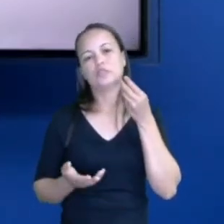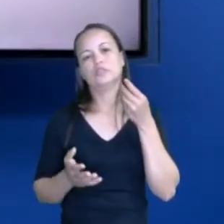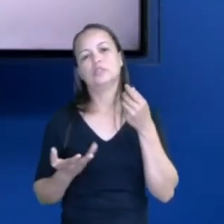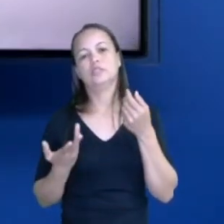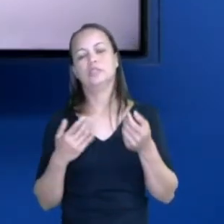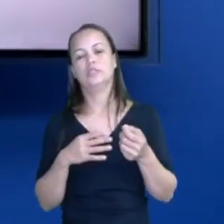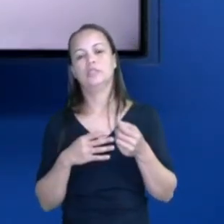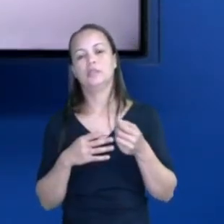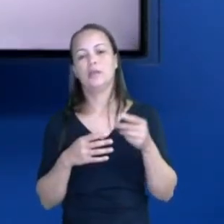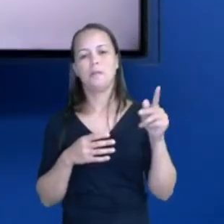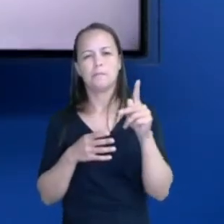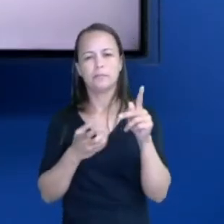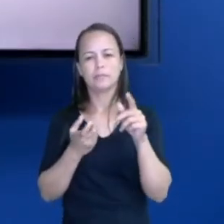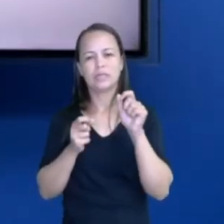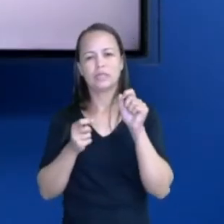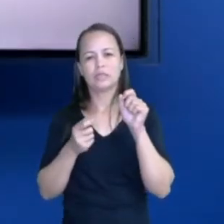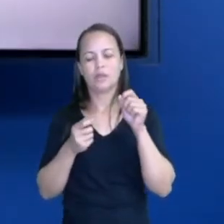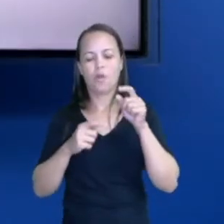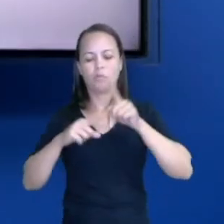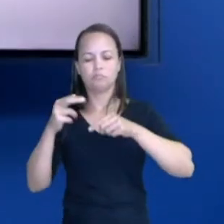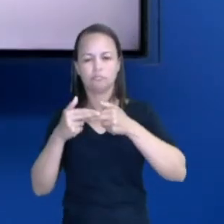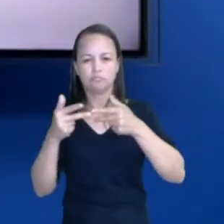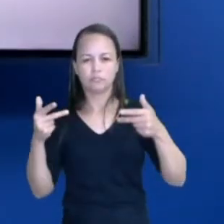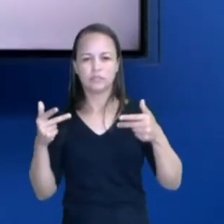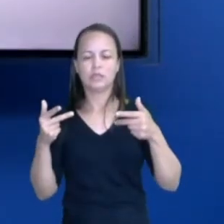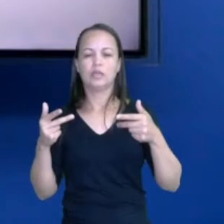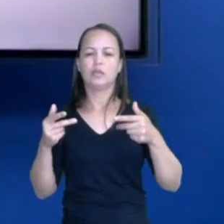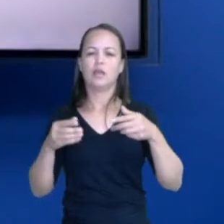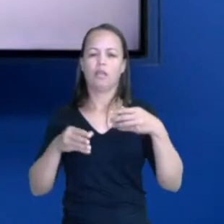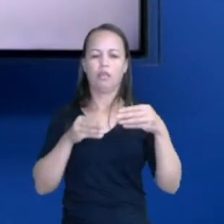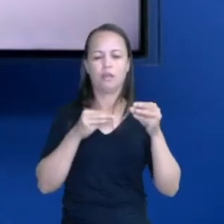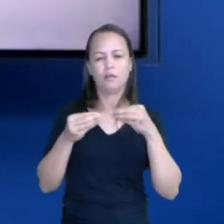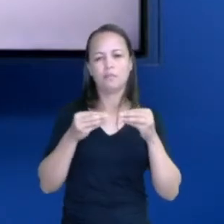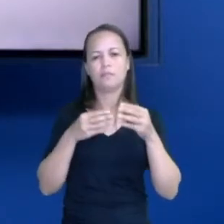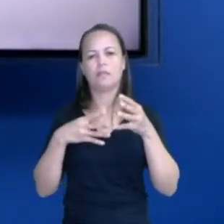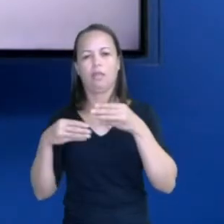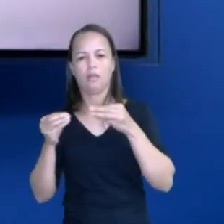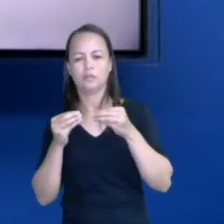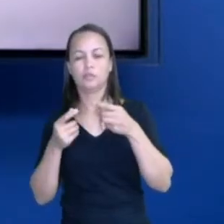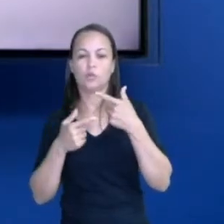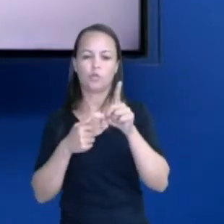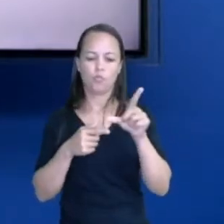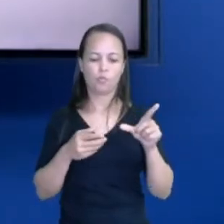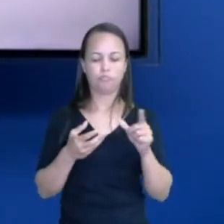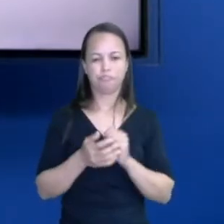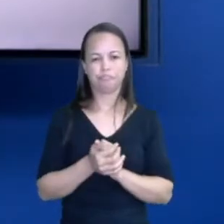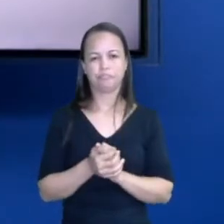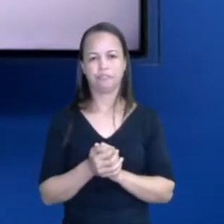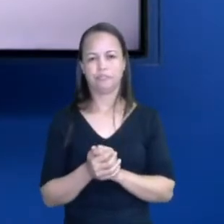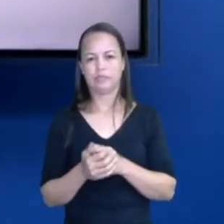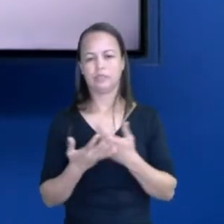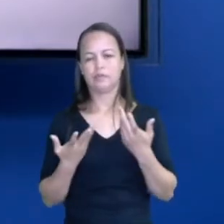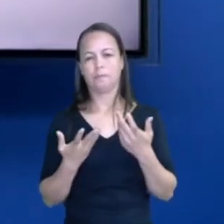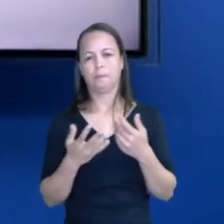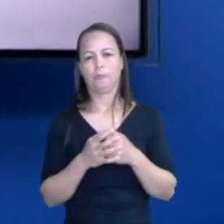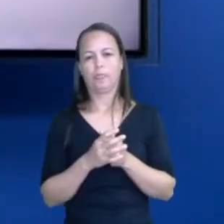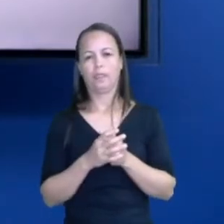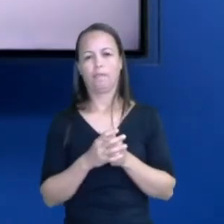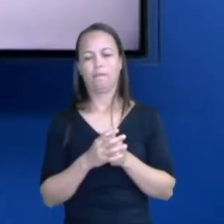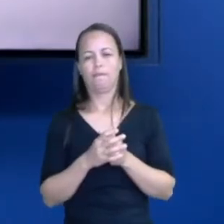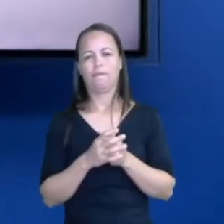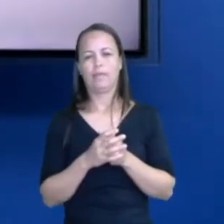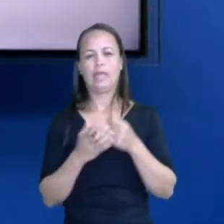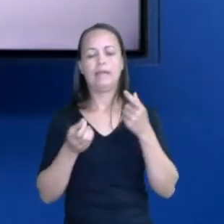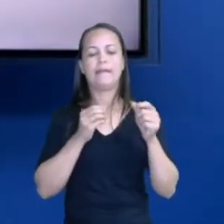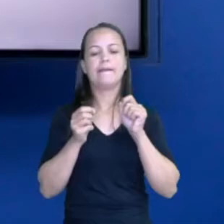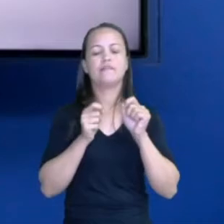observar justamente que alguns materiais são mais permeáveis do que outros. Por exemplo, se a gente fizer um teste de permeabilidade com